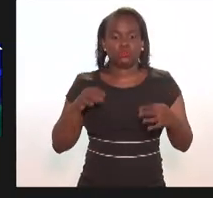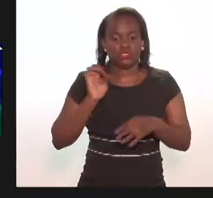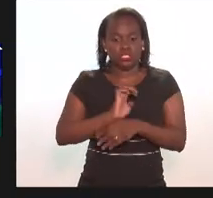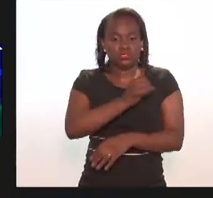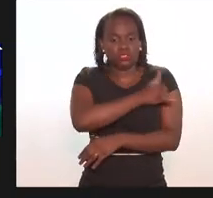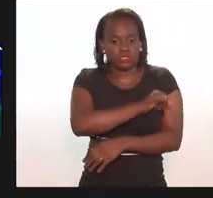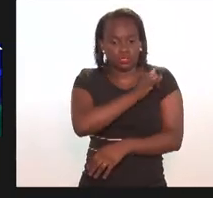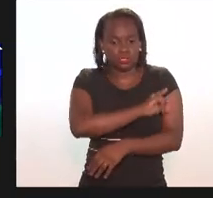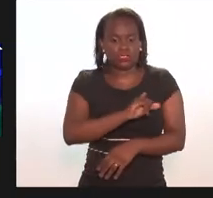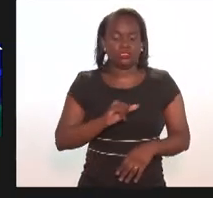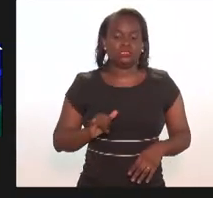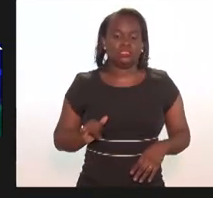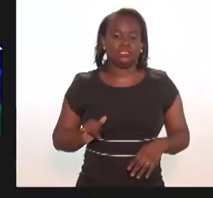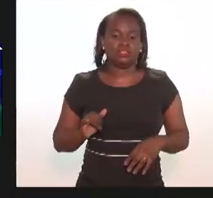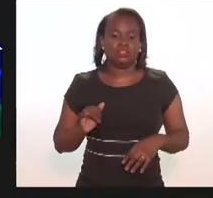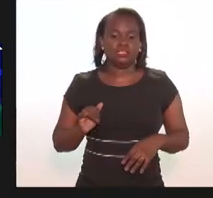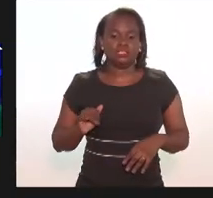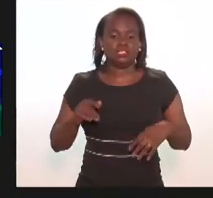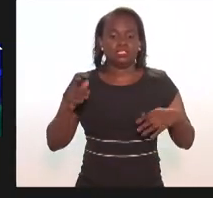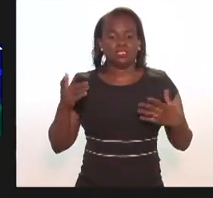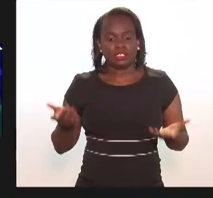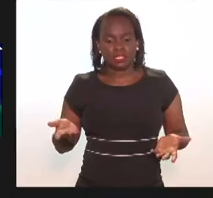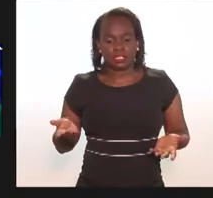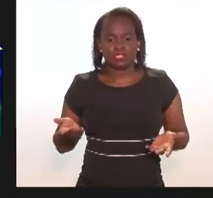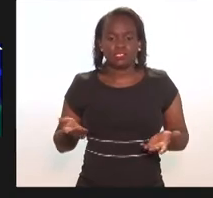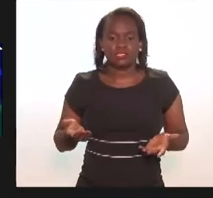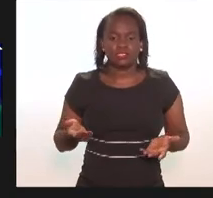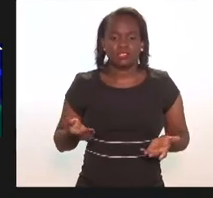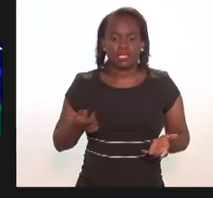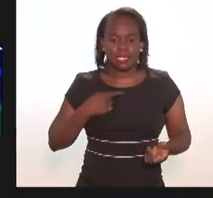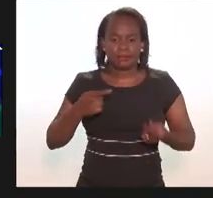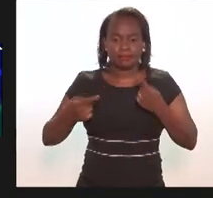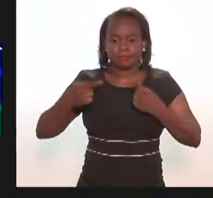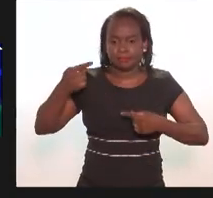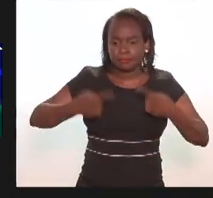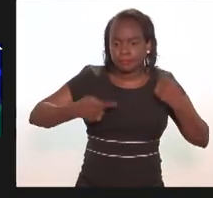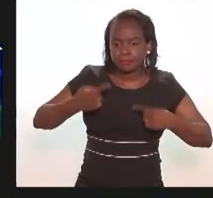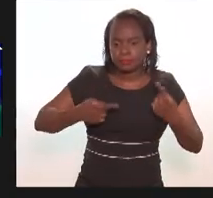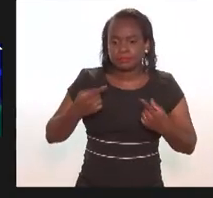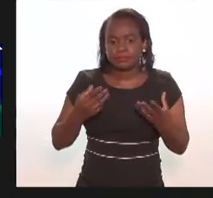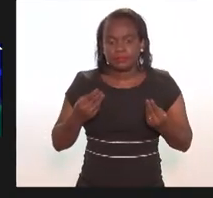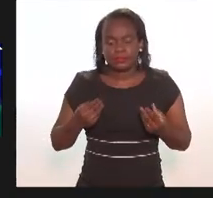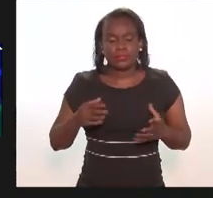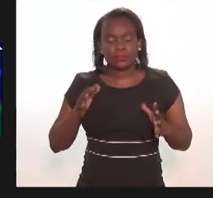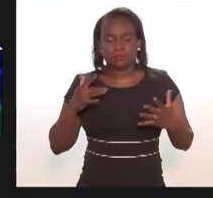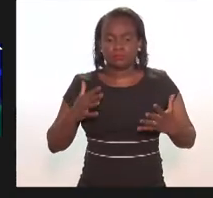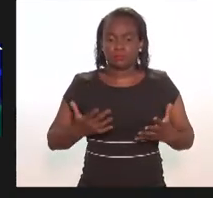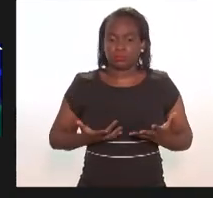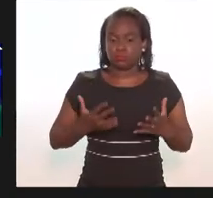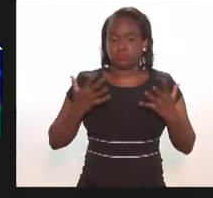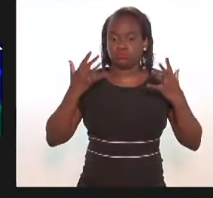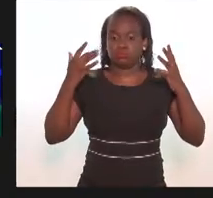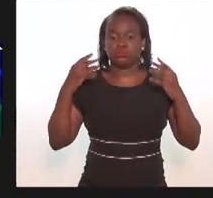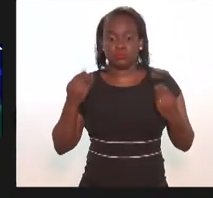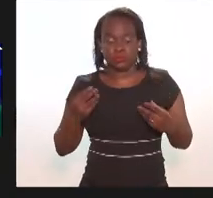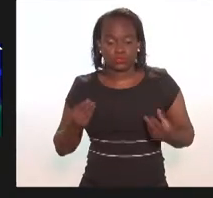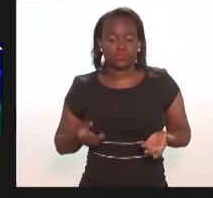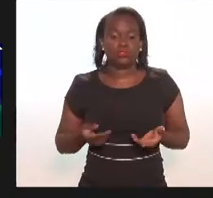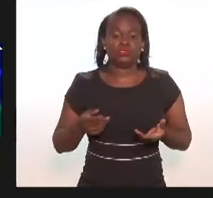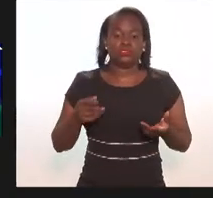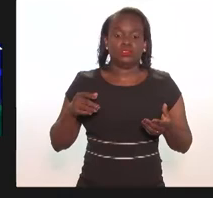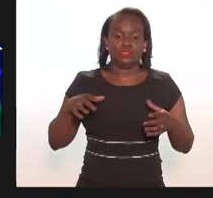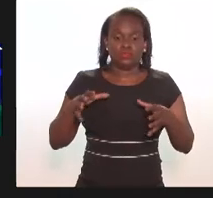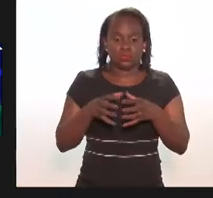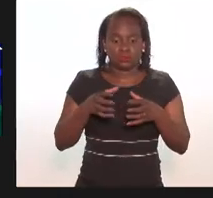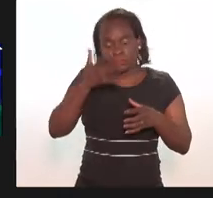Estado do Rio de Janeiro tem sido assim, uma discussão bem calorosa, a gente tem tido uma discussão bem calorosa com os